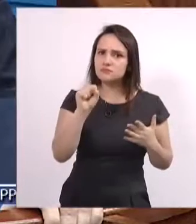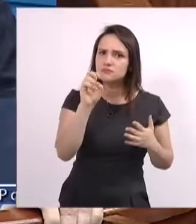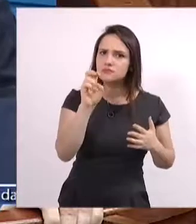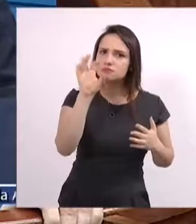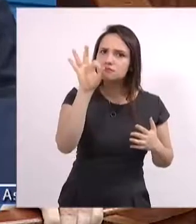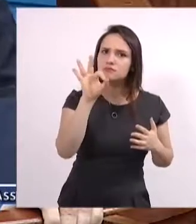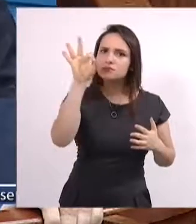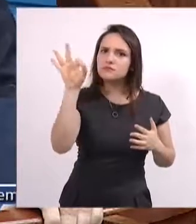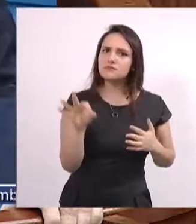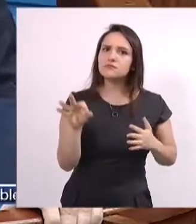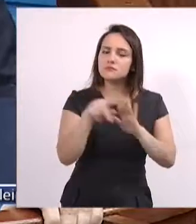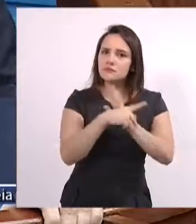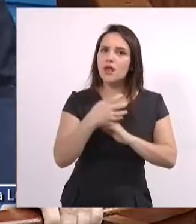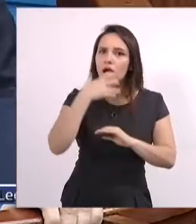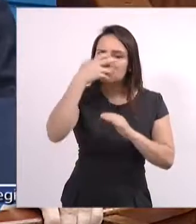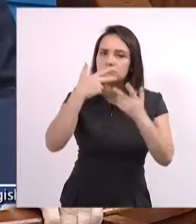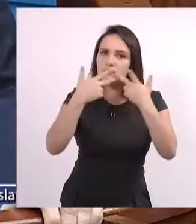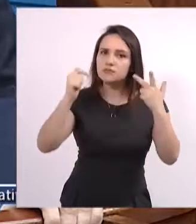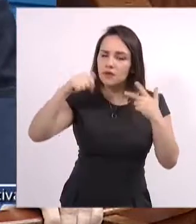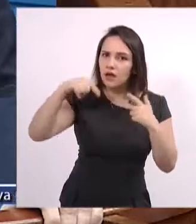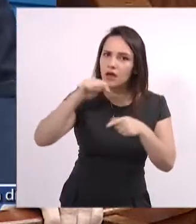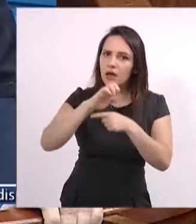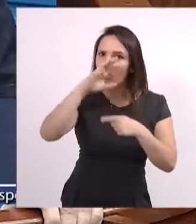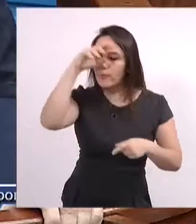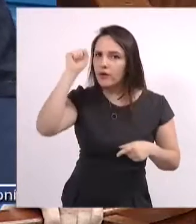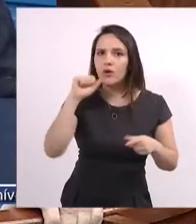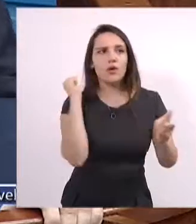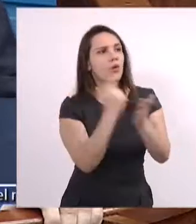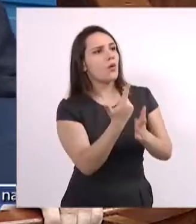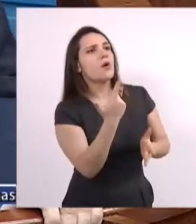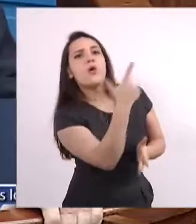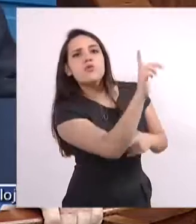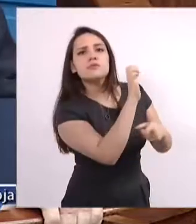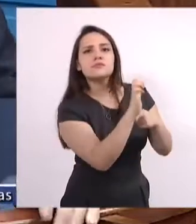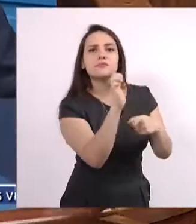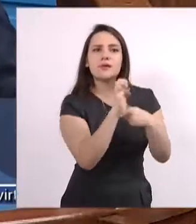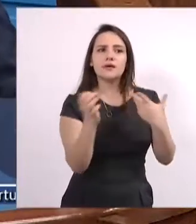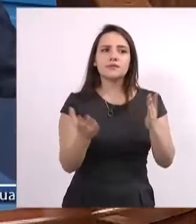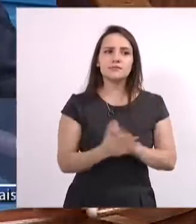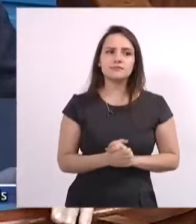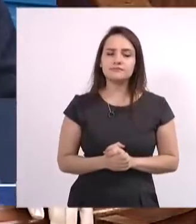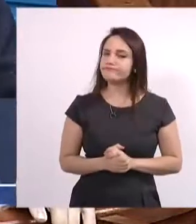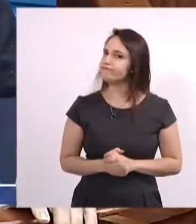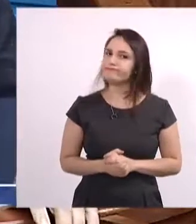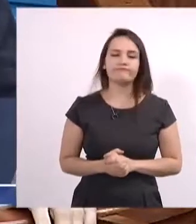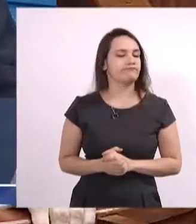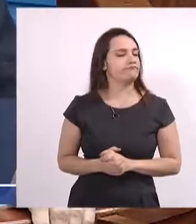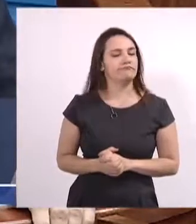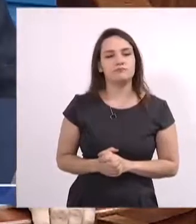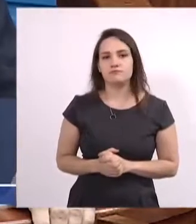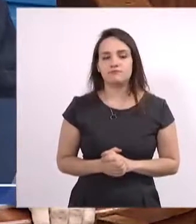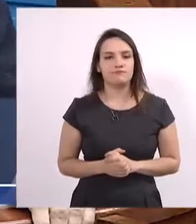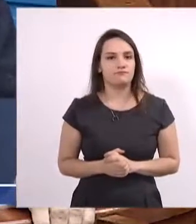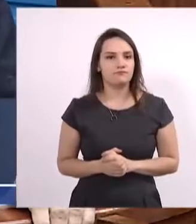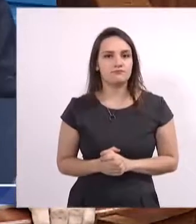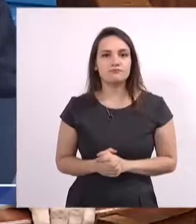85% das frutas que nós consumimos vem de outros estados.